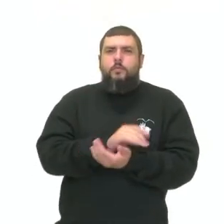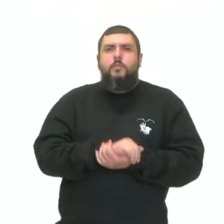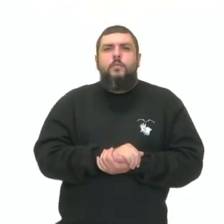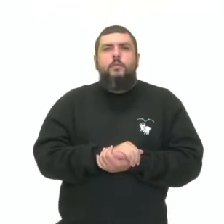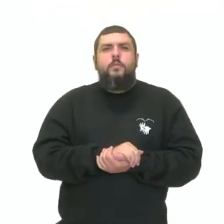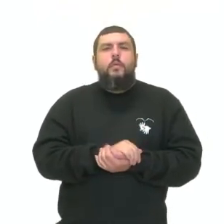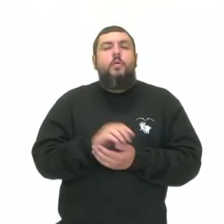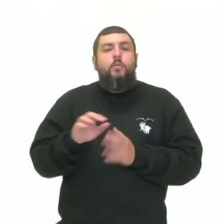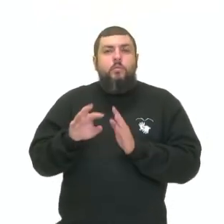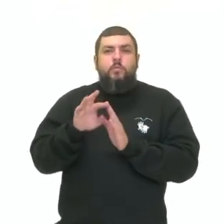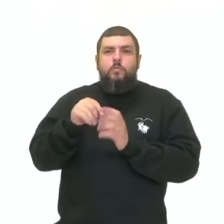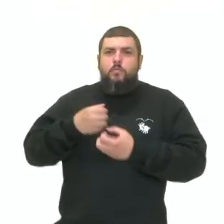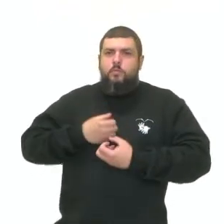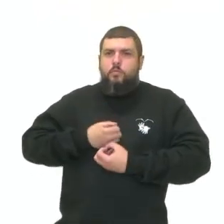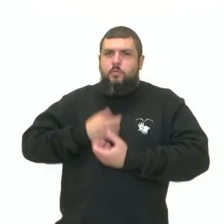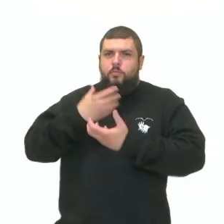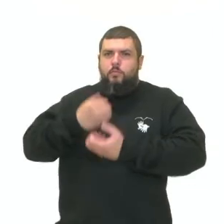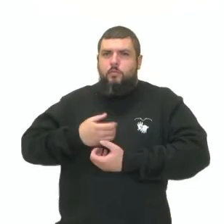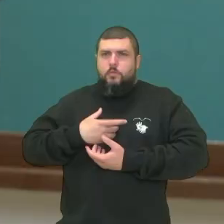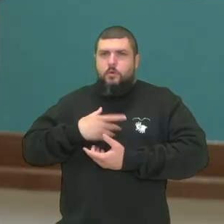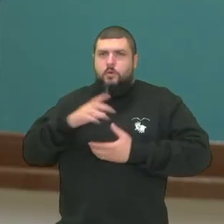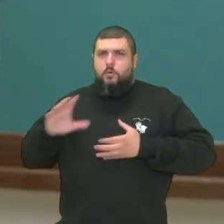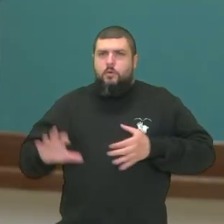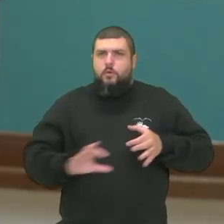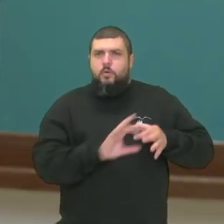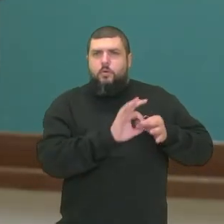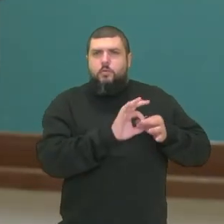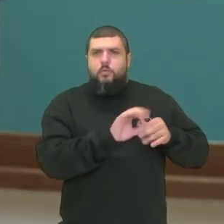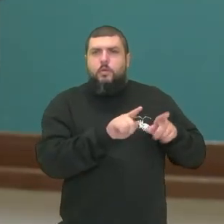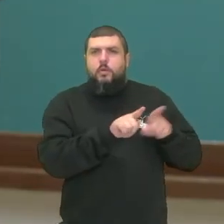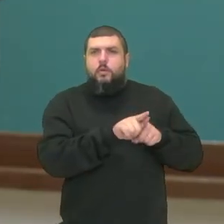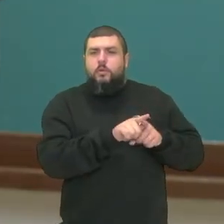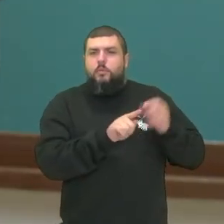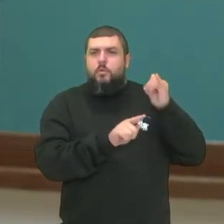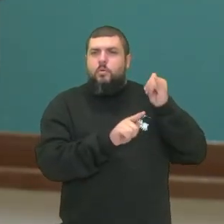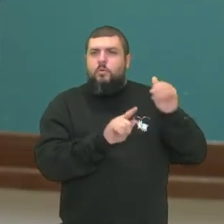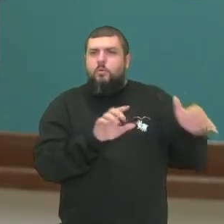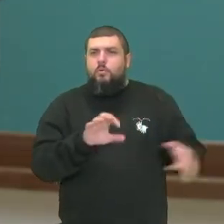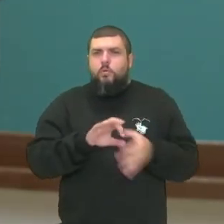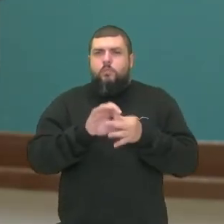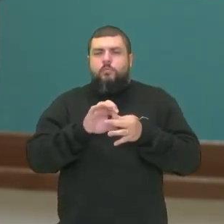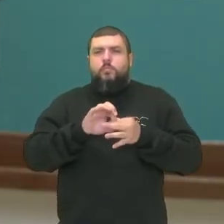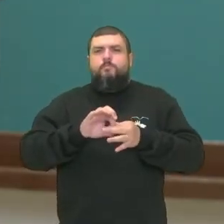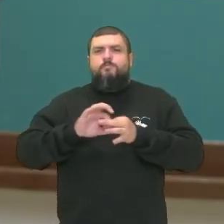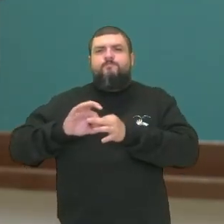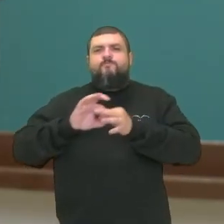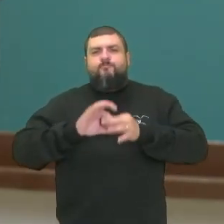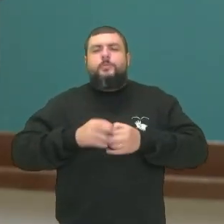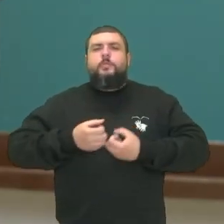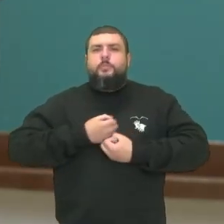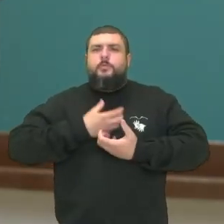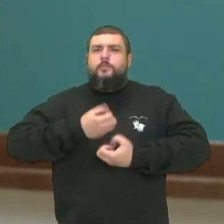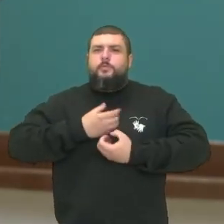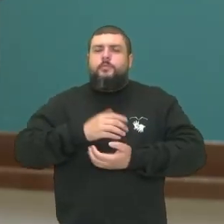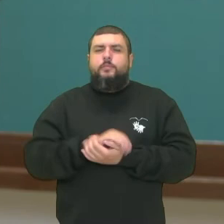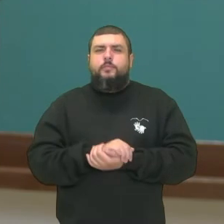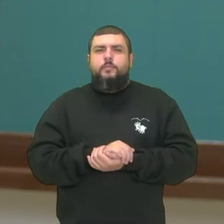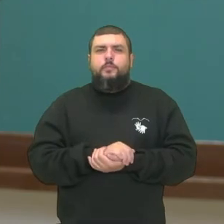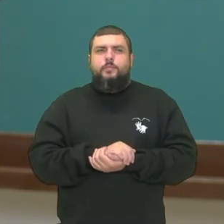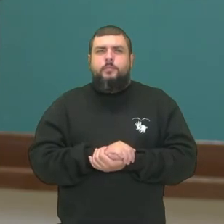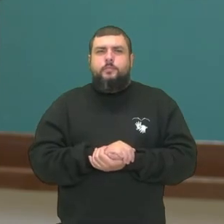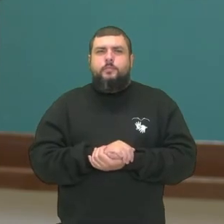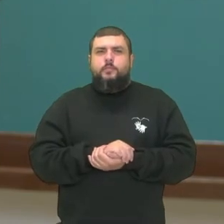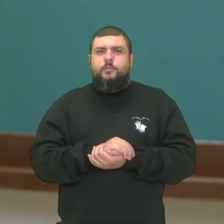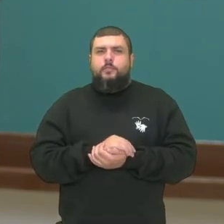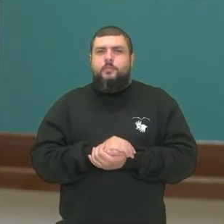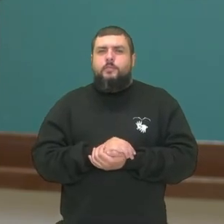o poema seja remetido ao conto e vice-versa. Será que é verdade? Então vamos ver aqui, ó. Eu tenho aqui, ó, minha mãe achava isso